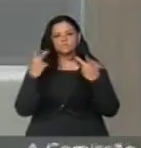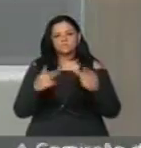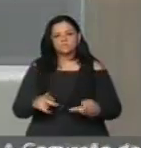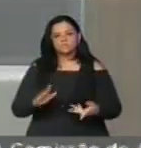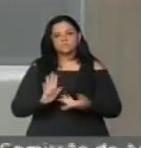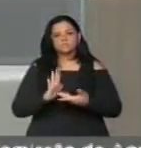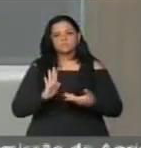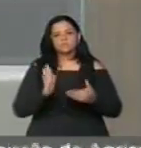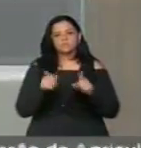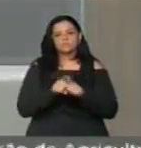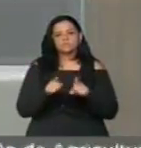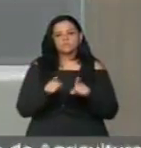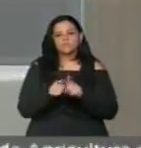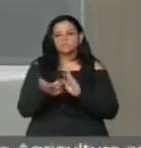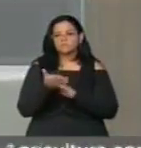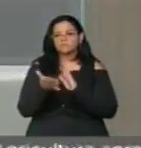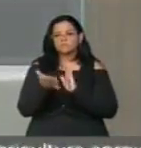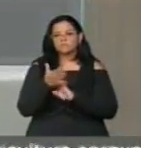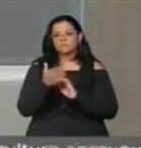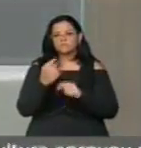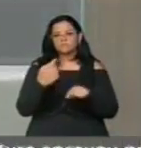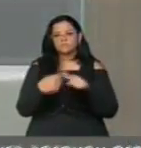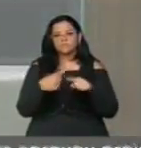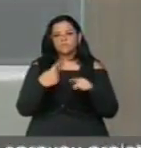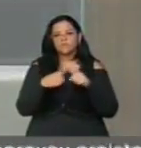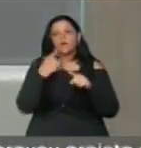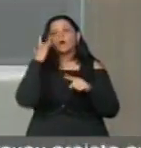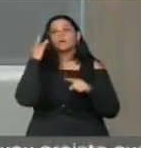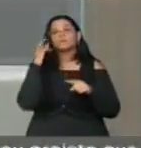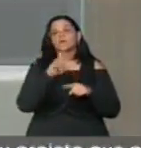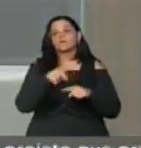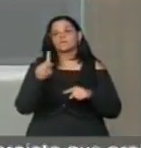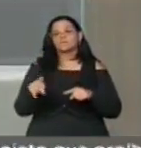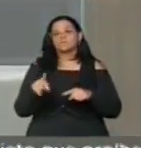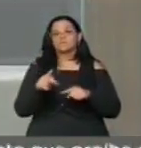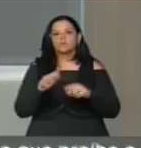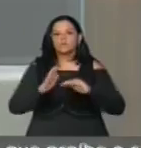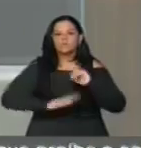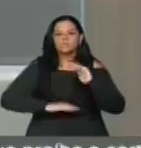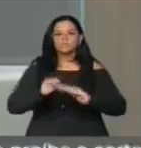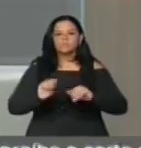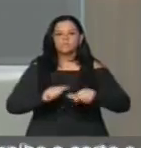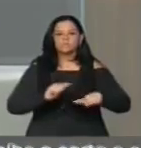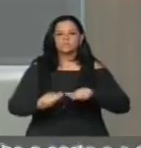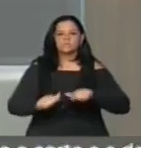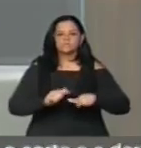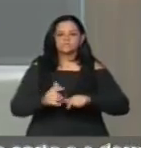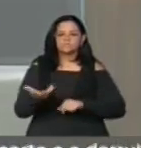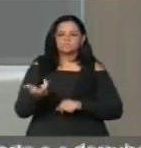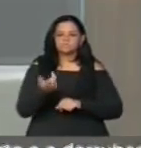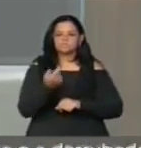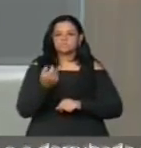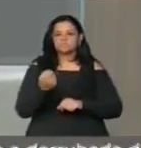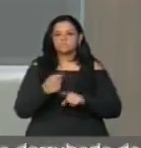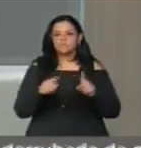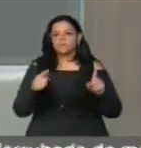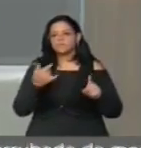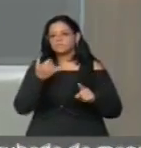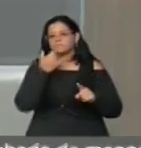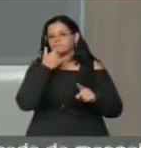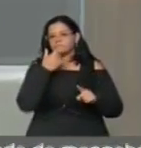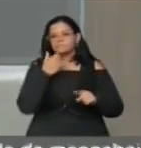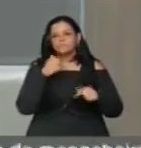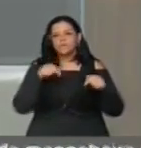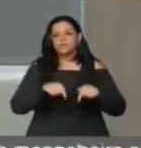seu dia amanhã, uma profissão digna, né, reconhecida, mas que infelizmente no